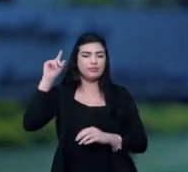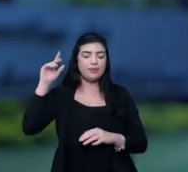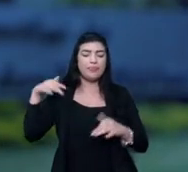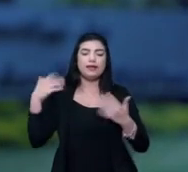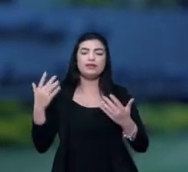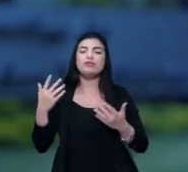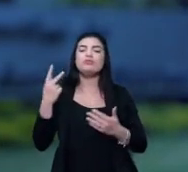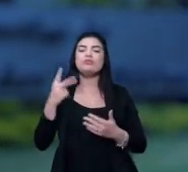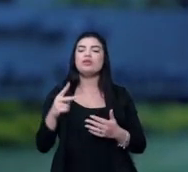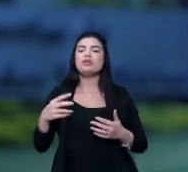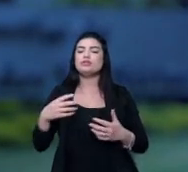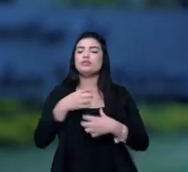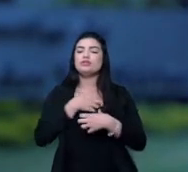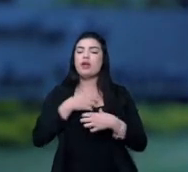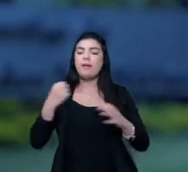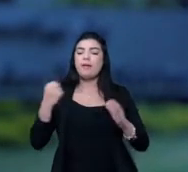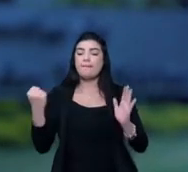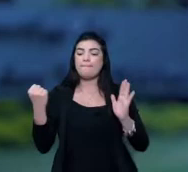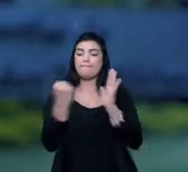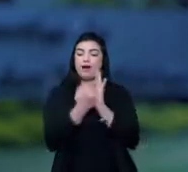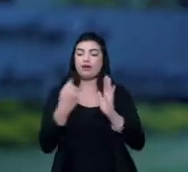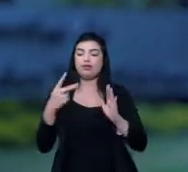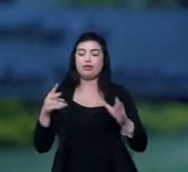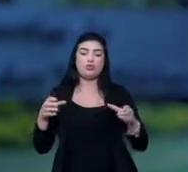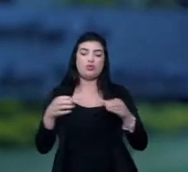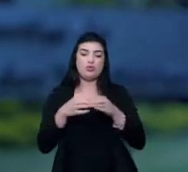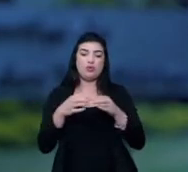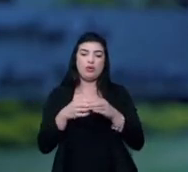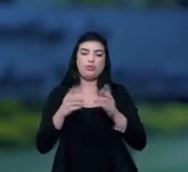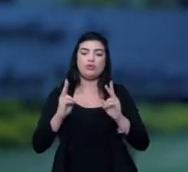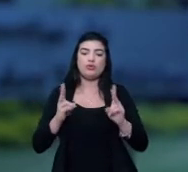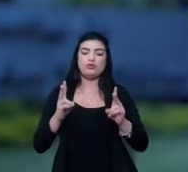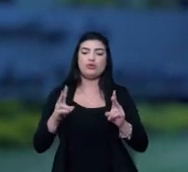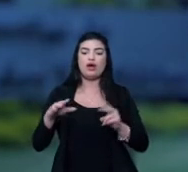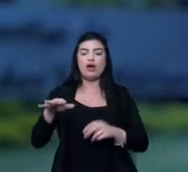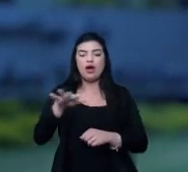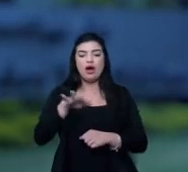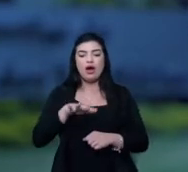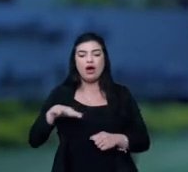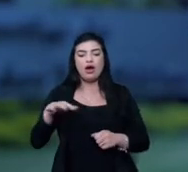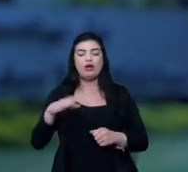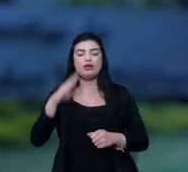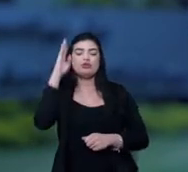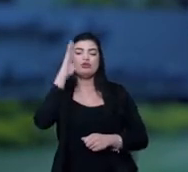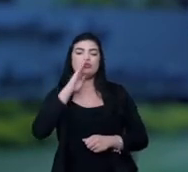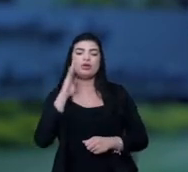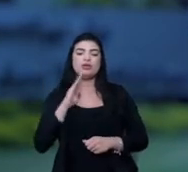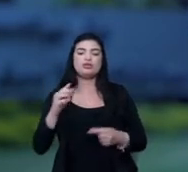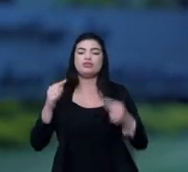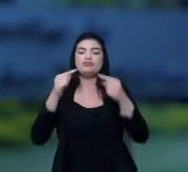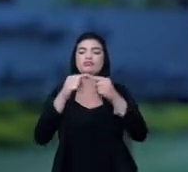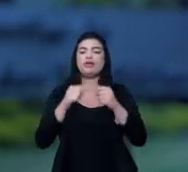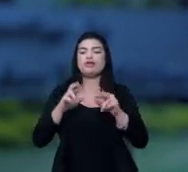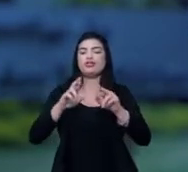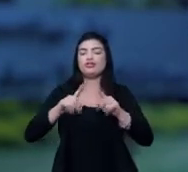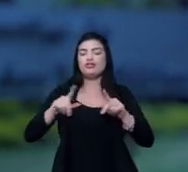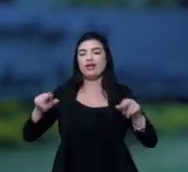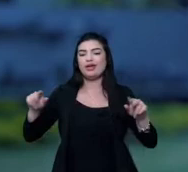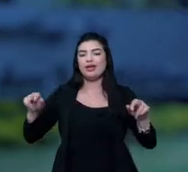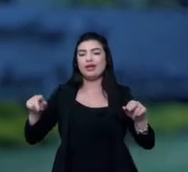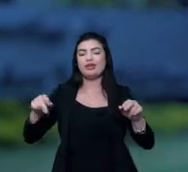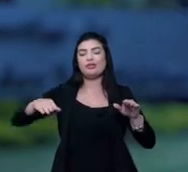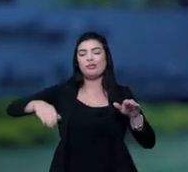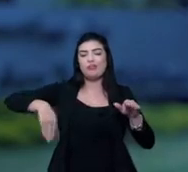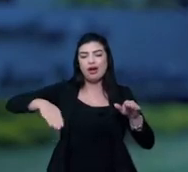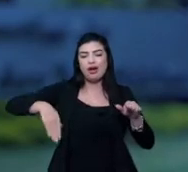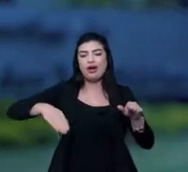uma identidade para esses grupos, que faz com que várias partes do Brasil tenham semelhanças que são muito diferentes do litoral, se você for observar. Existe